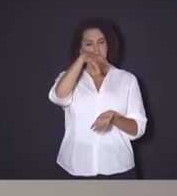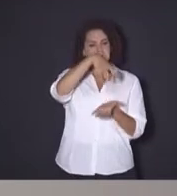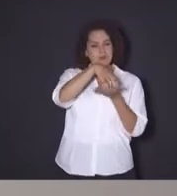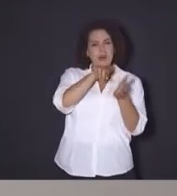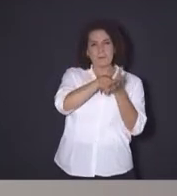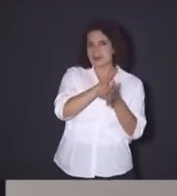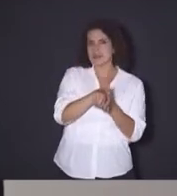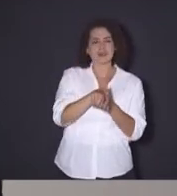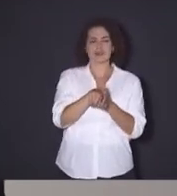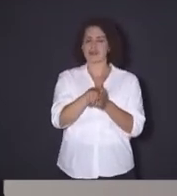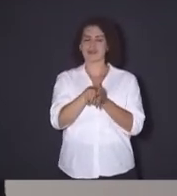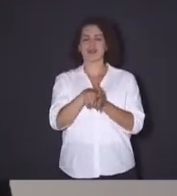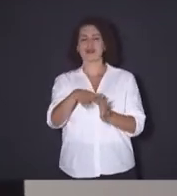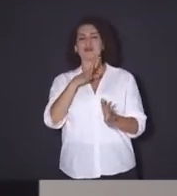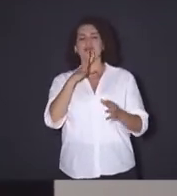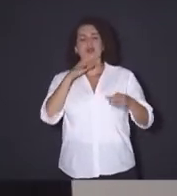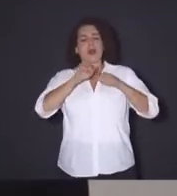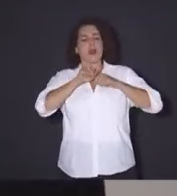está distribuído e disponível,